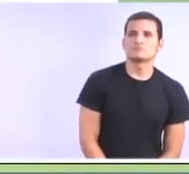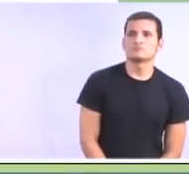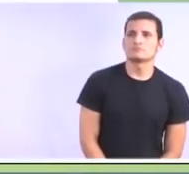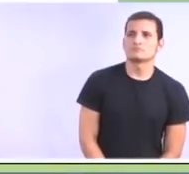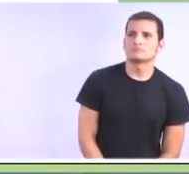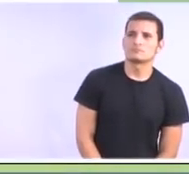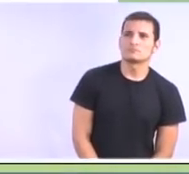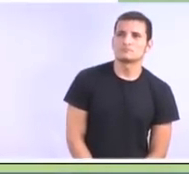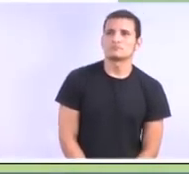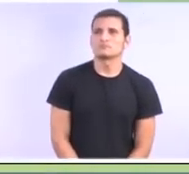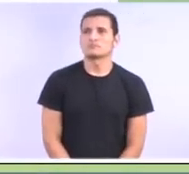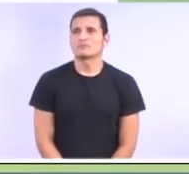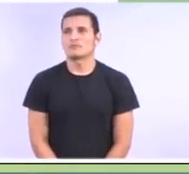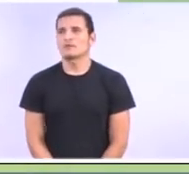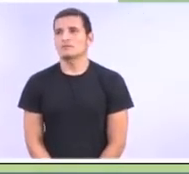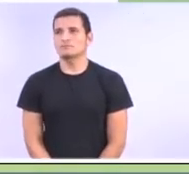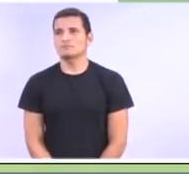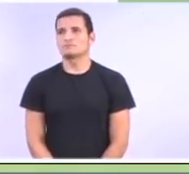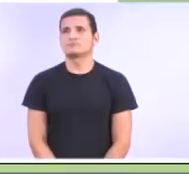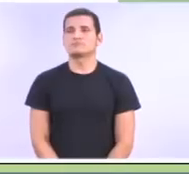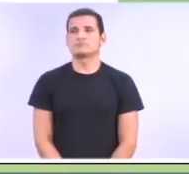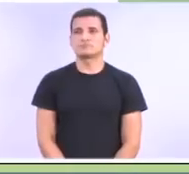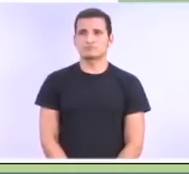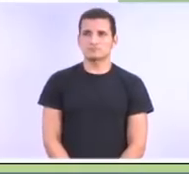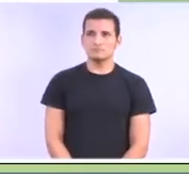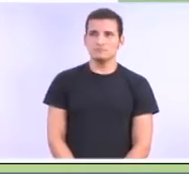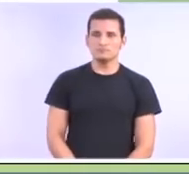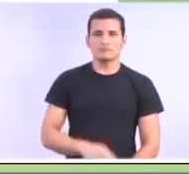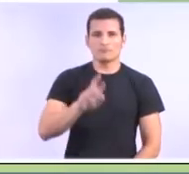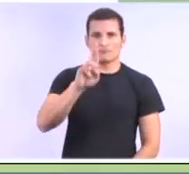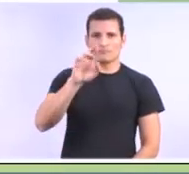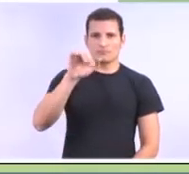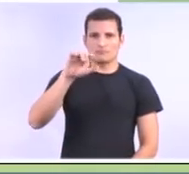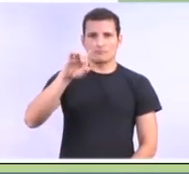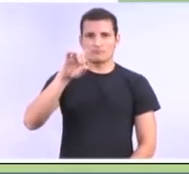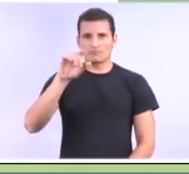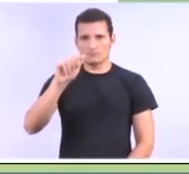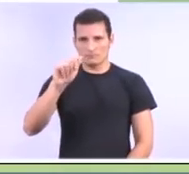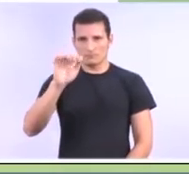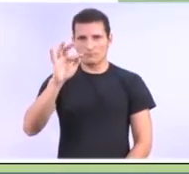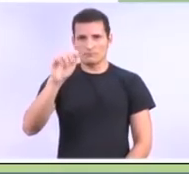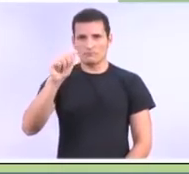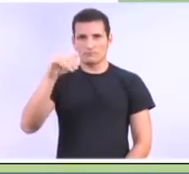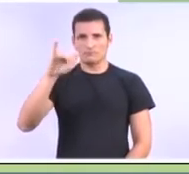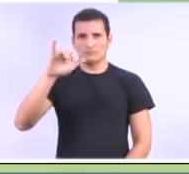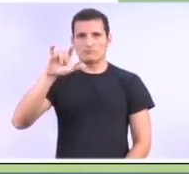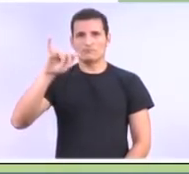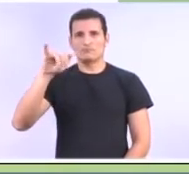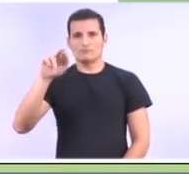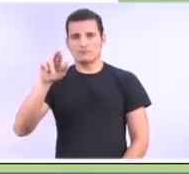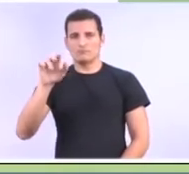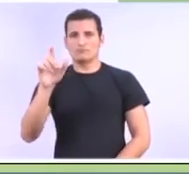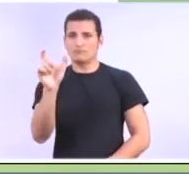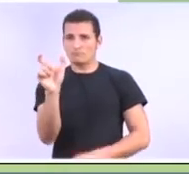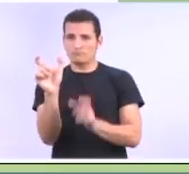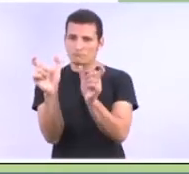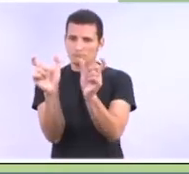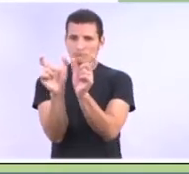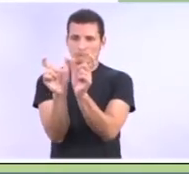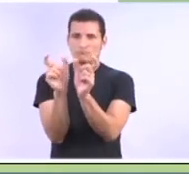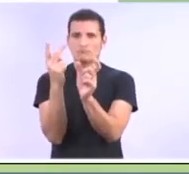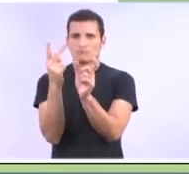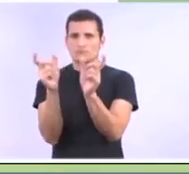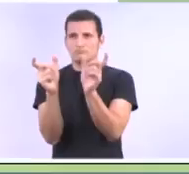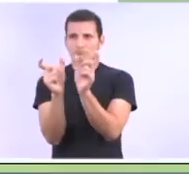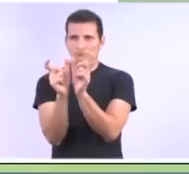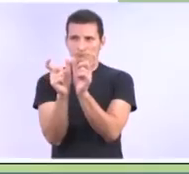as declarações. Eu sei que renda familiar são duas palavras aqui, porque o N é maiúsculo e o F é maiúsculo. Se fosse